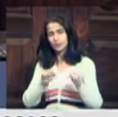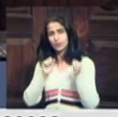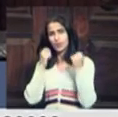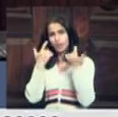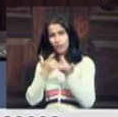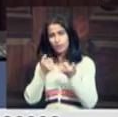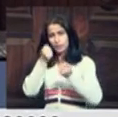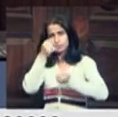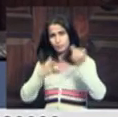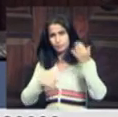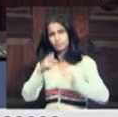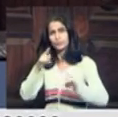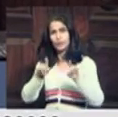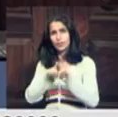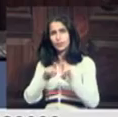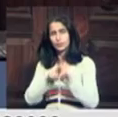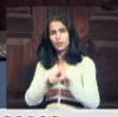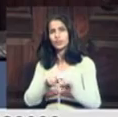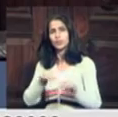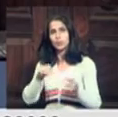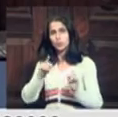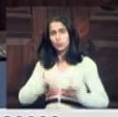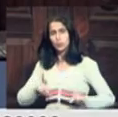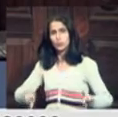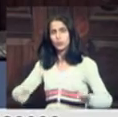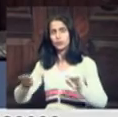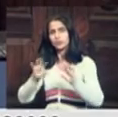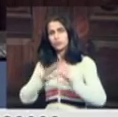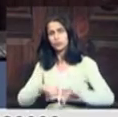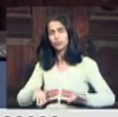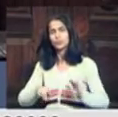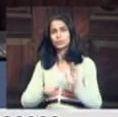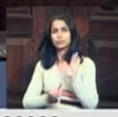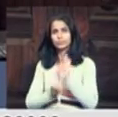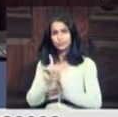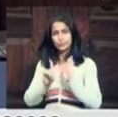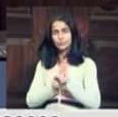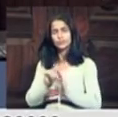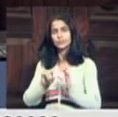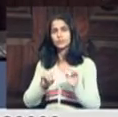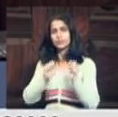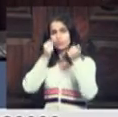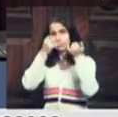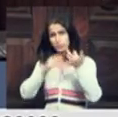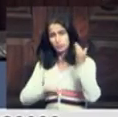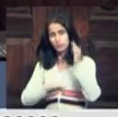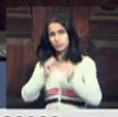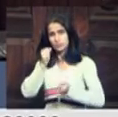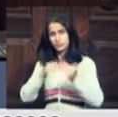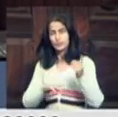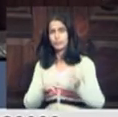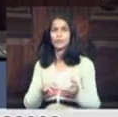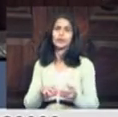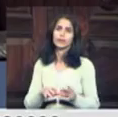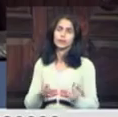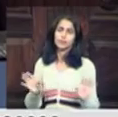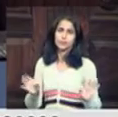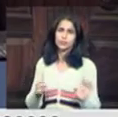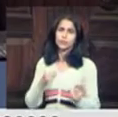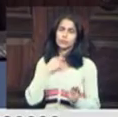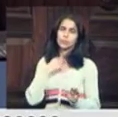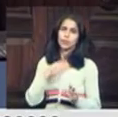aos representantes da população do Rio de Janeiro esclarecimento sobre esse tema. Esse assunto não pode